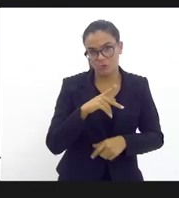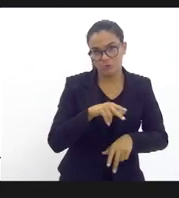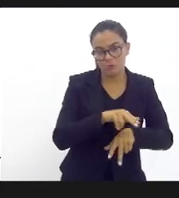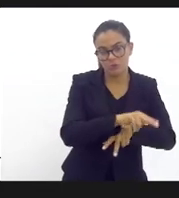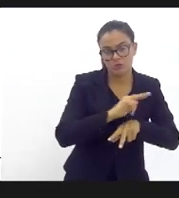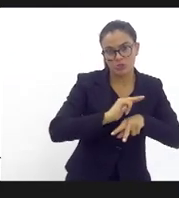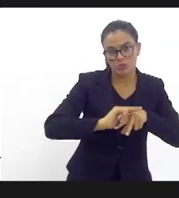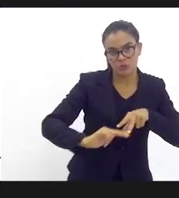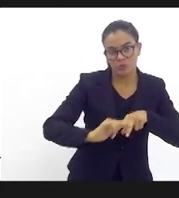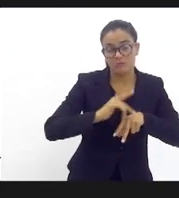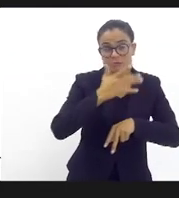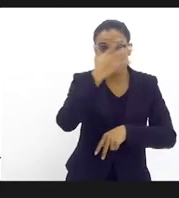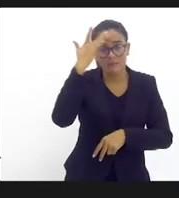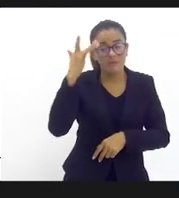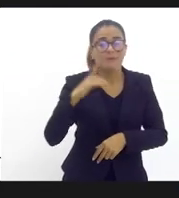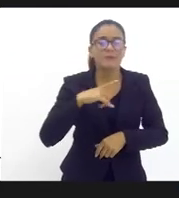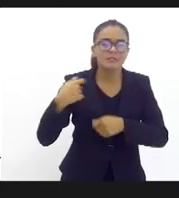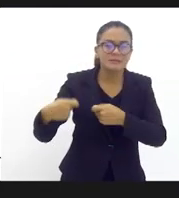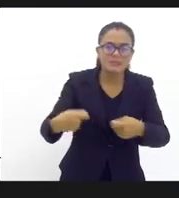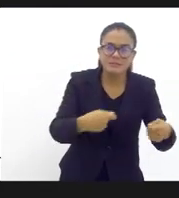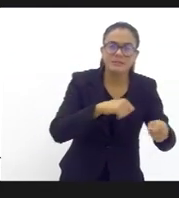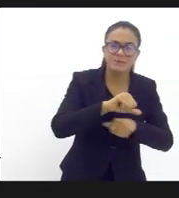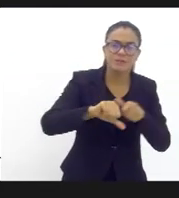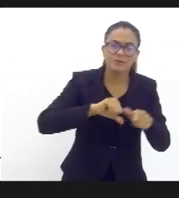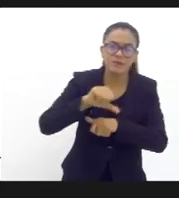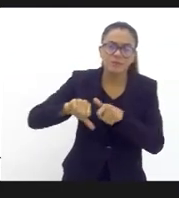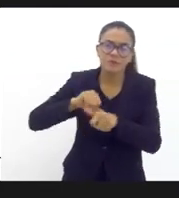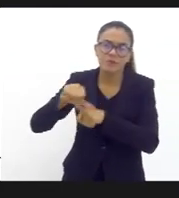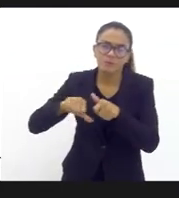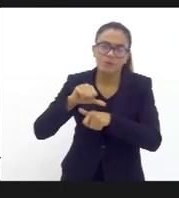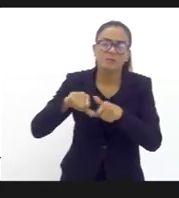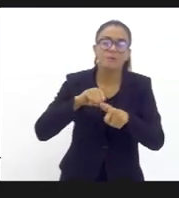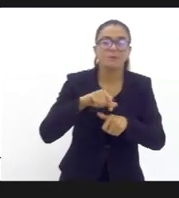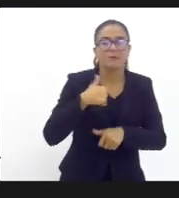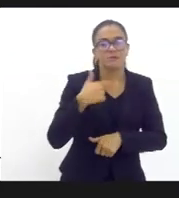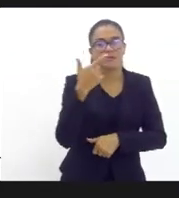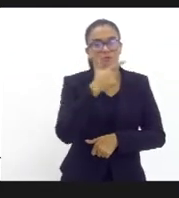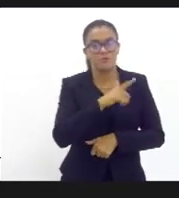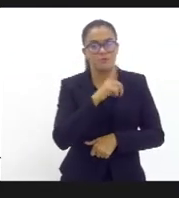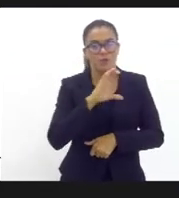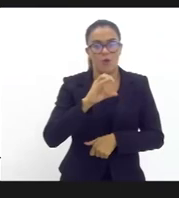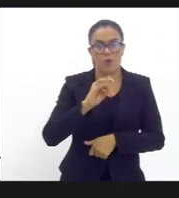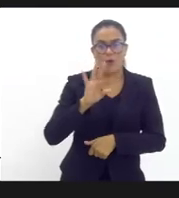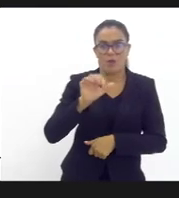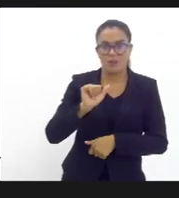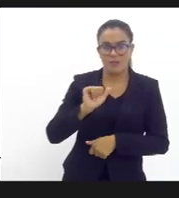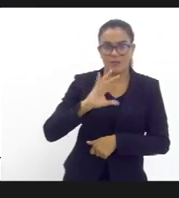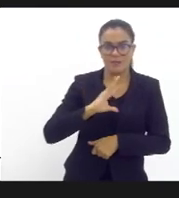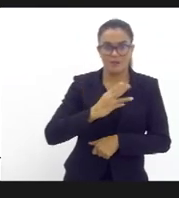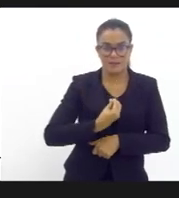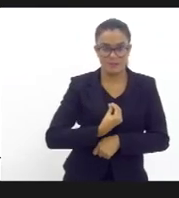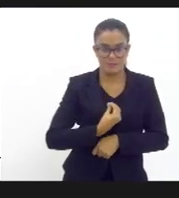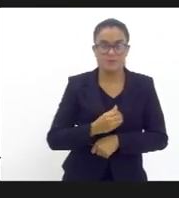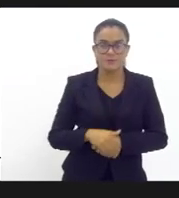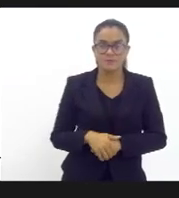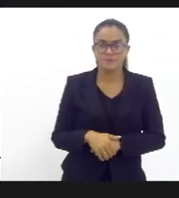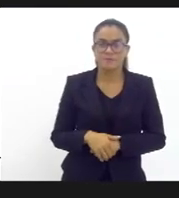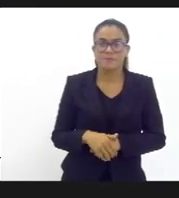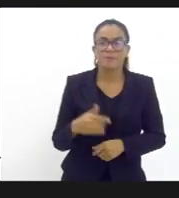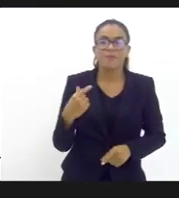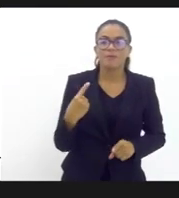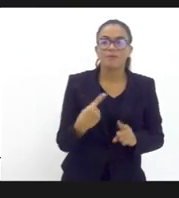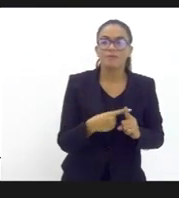tem outras demandas que precisam ser mudadas para a gente poder chegar nessa cota trans, no que a gente chama de cota trans.